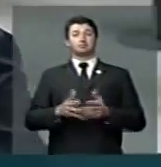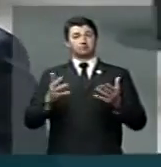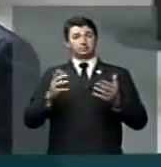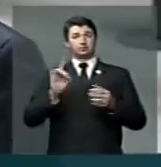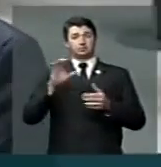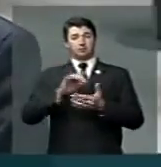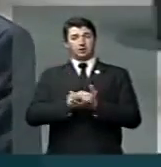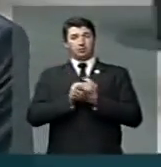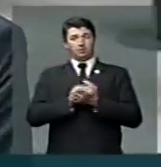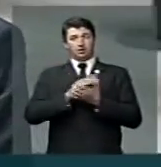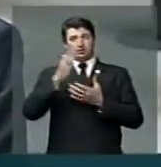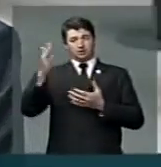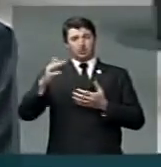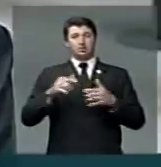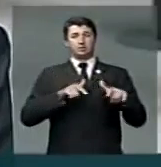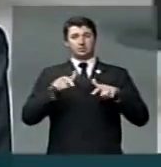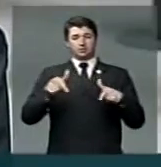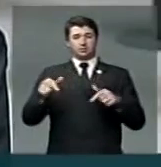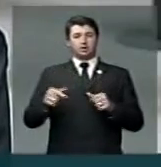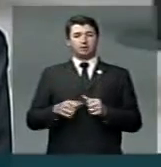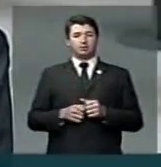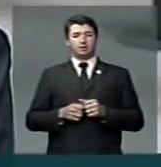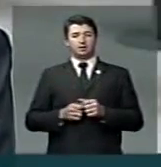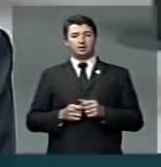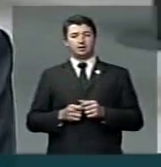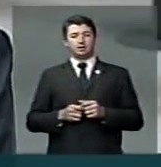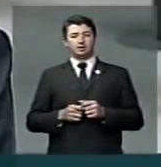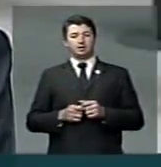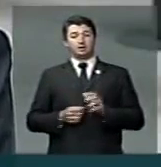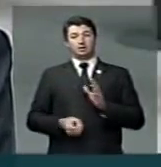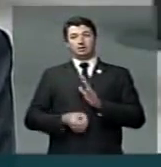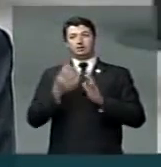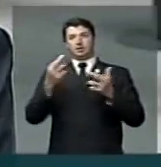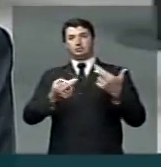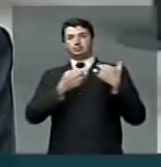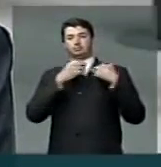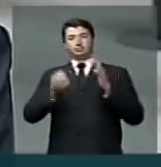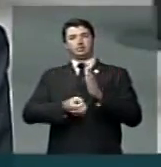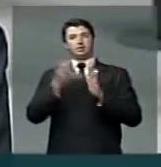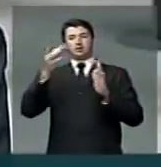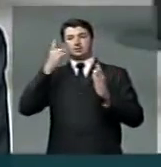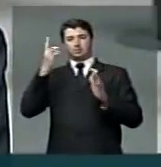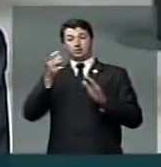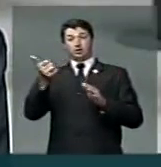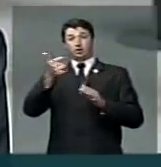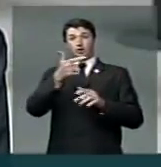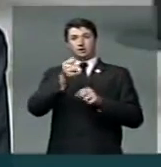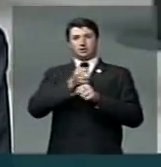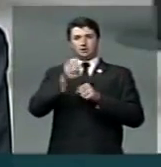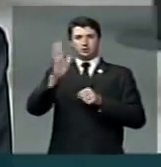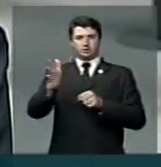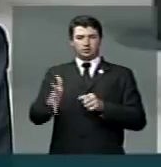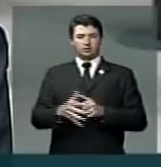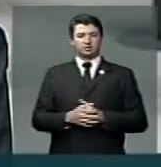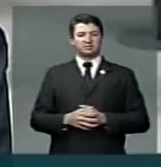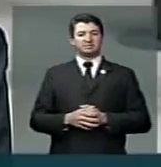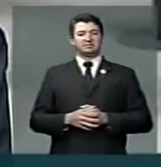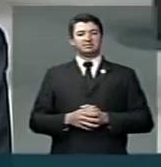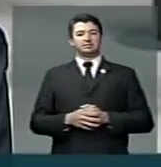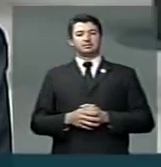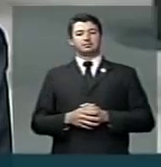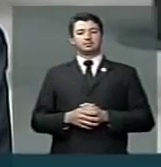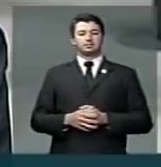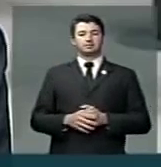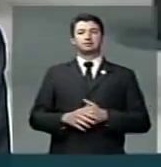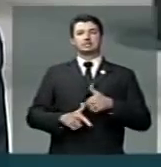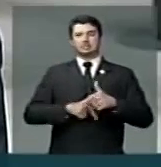cumprimentá-lo pela sua atividade com vários mandatos de deputado nesses 12 anos, tem